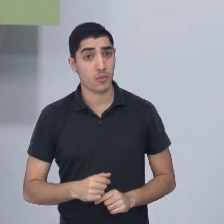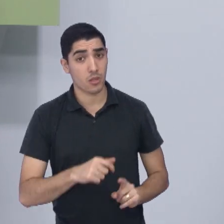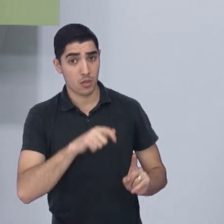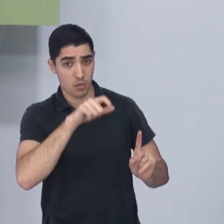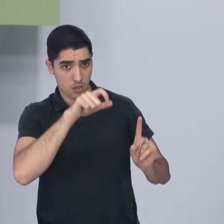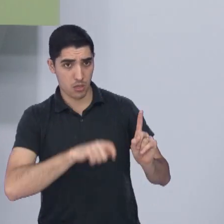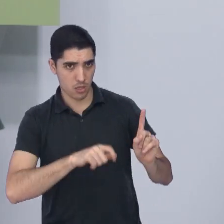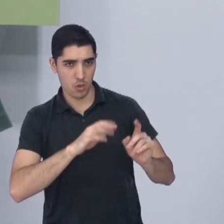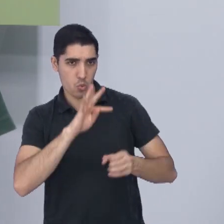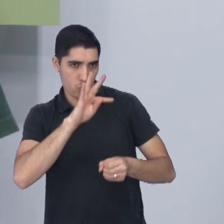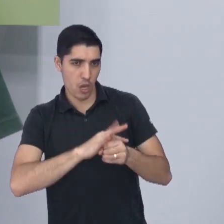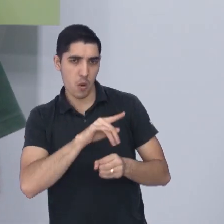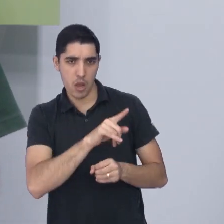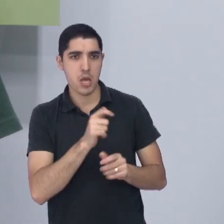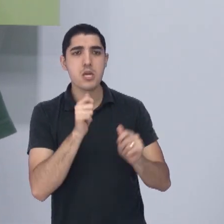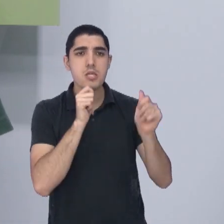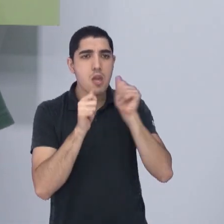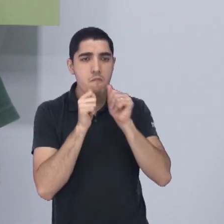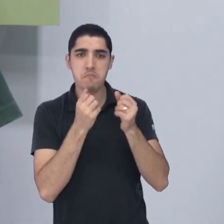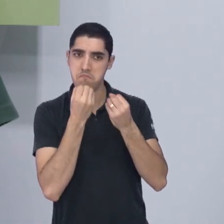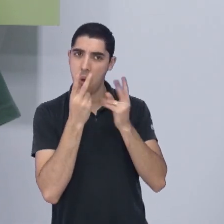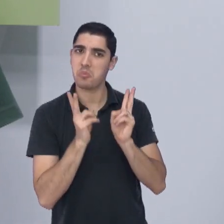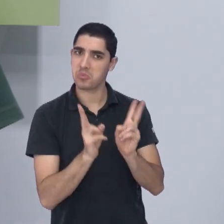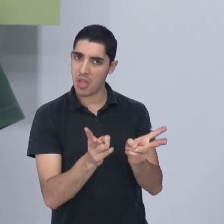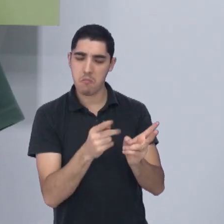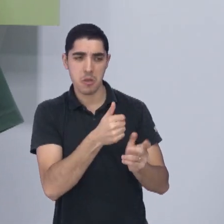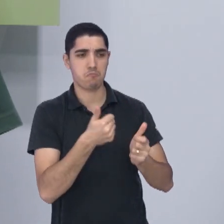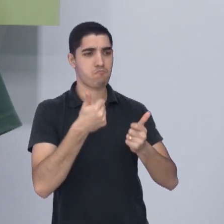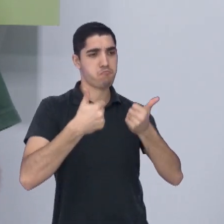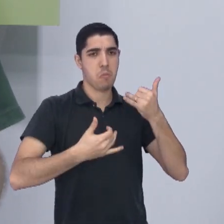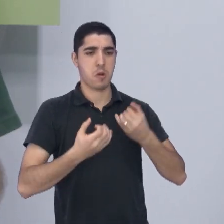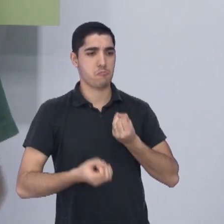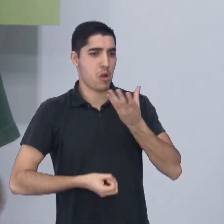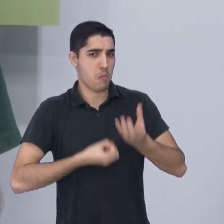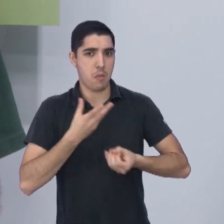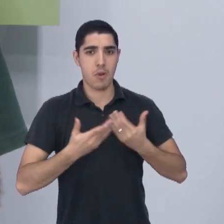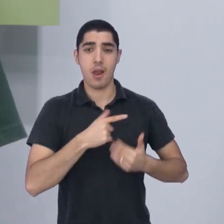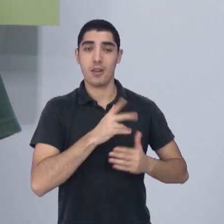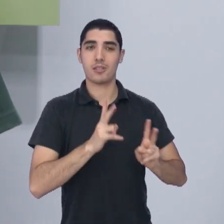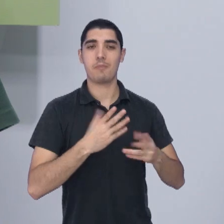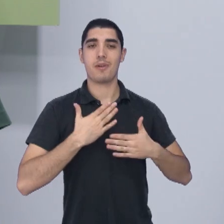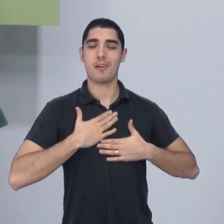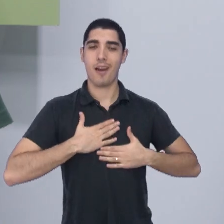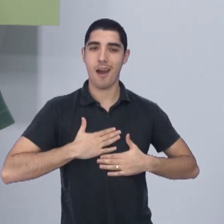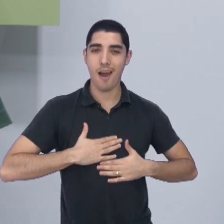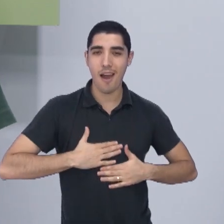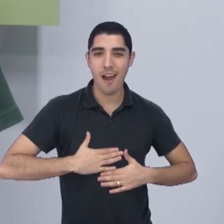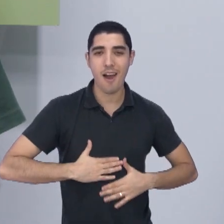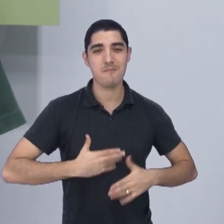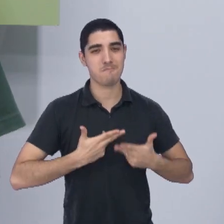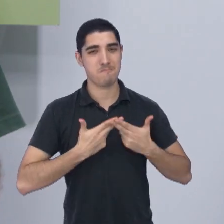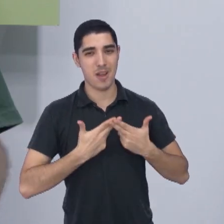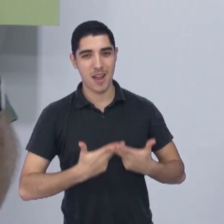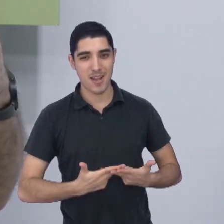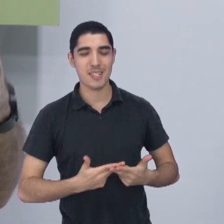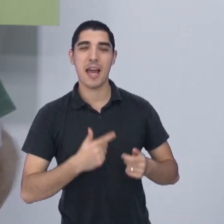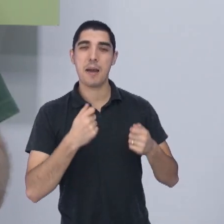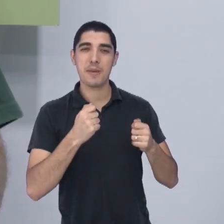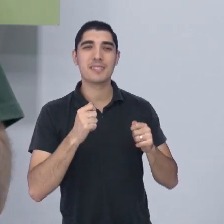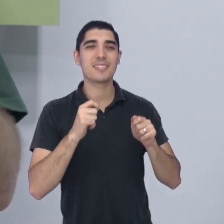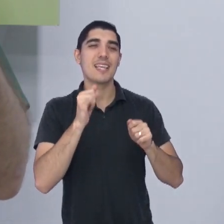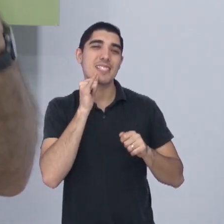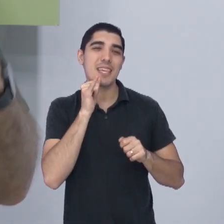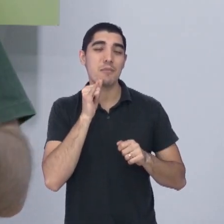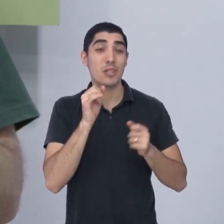dá boas entrevistas, né? Ele é um cara que fala bastante, é um cara calmo, né? Então, uma coisa assim que você colocar um som do Pink Floyd